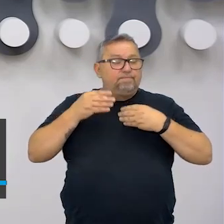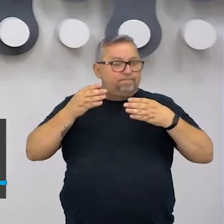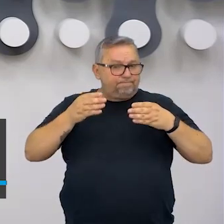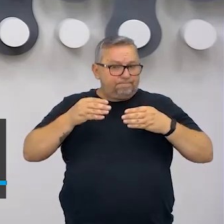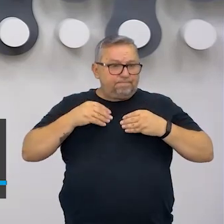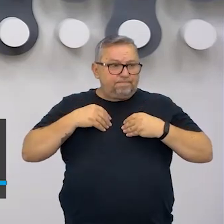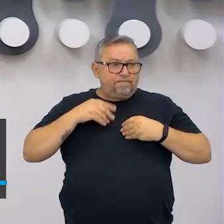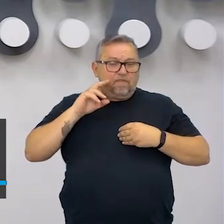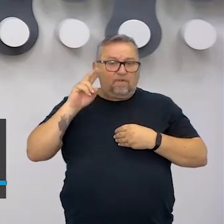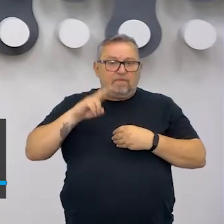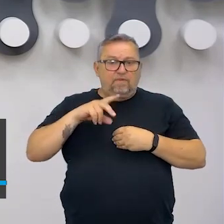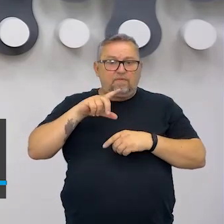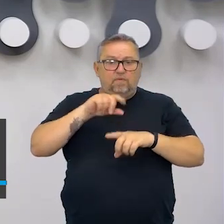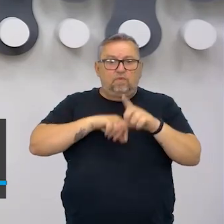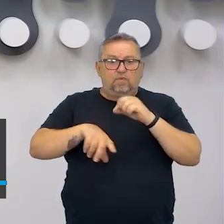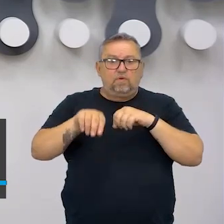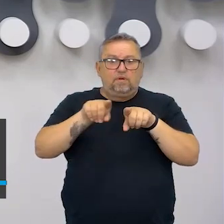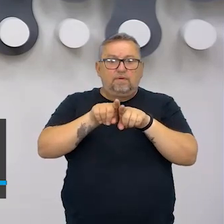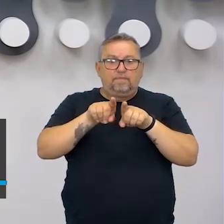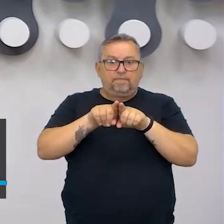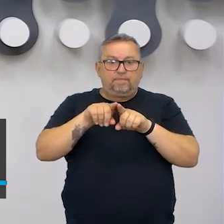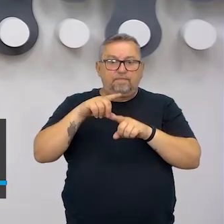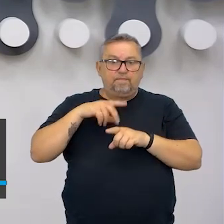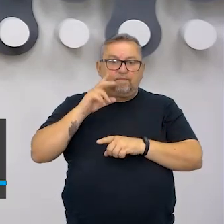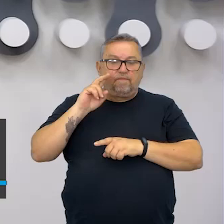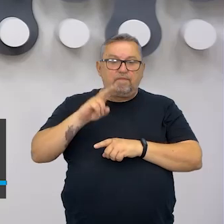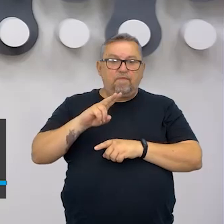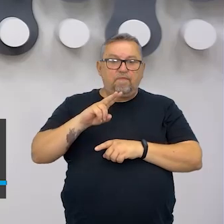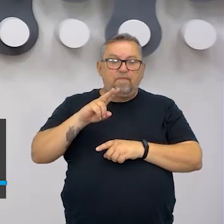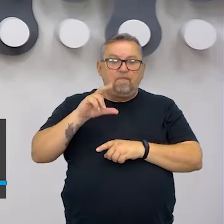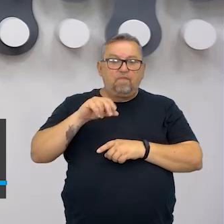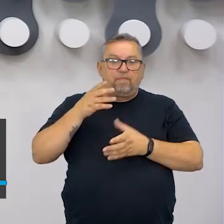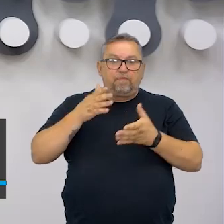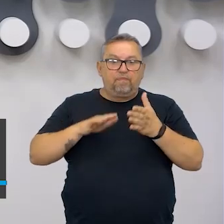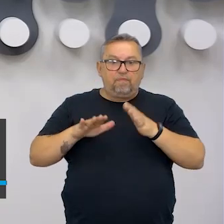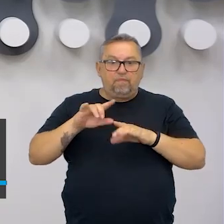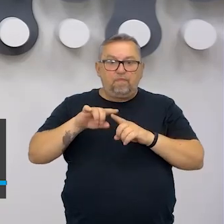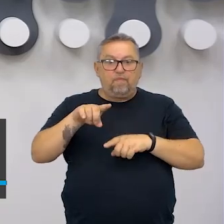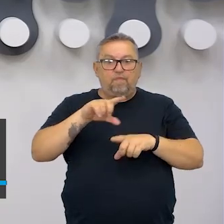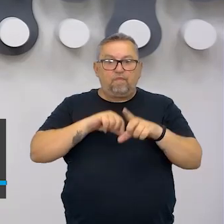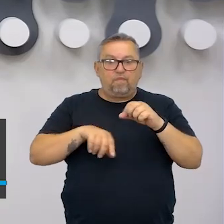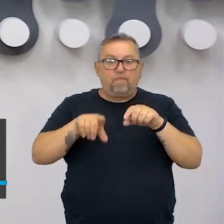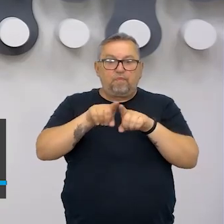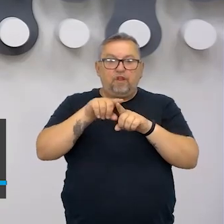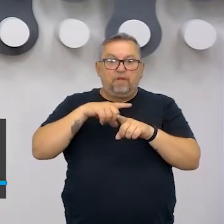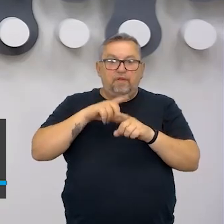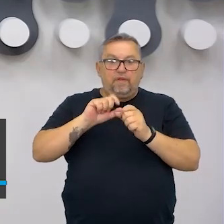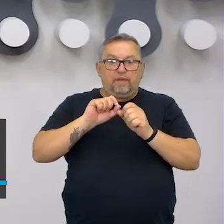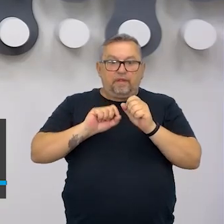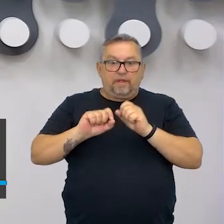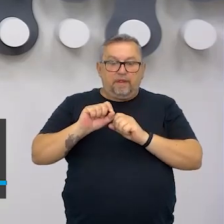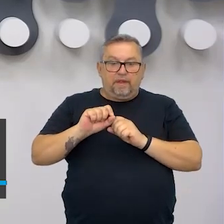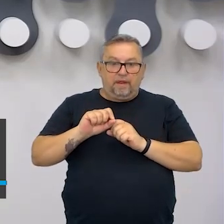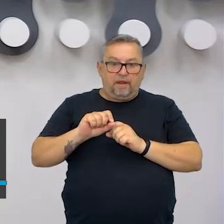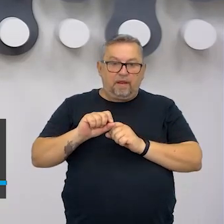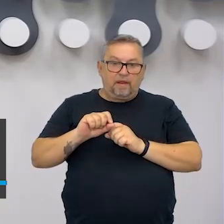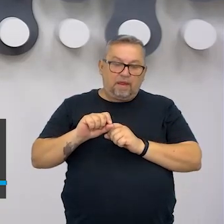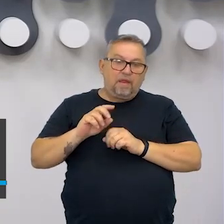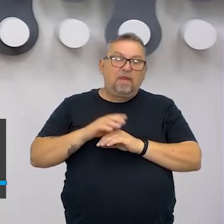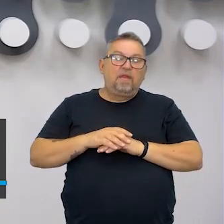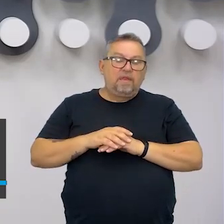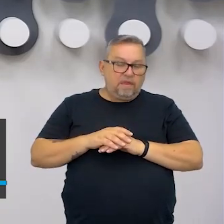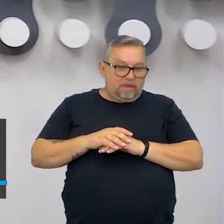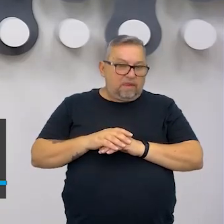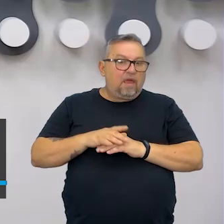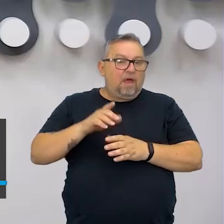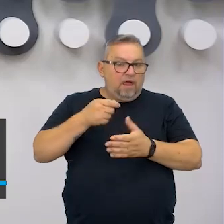vai fazer escolhas, no fundo, né? Mas é muito provável que essa escolha ela seja também um pouco forçada, né?